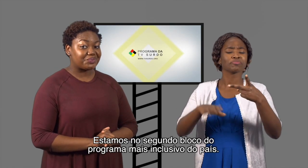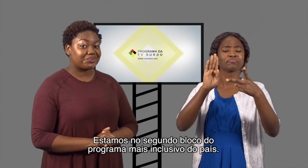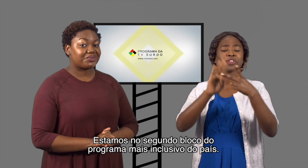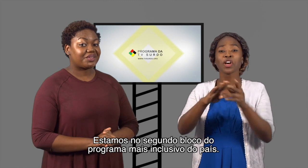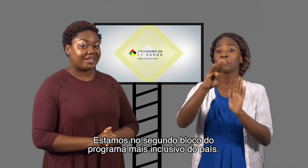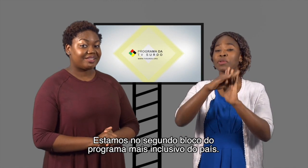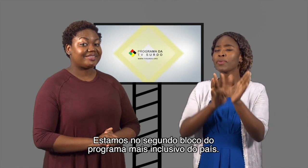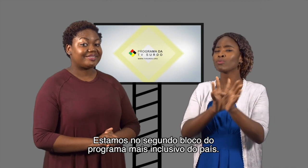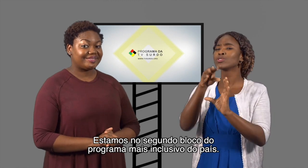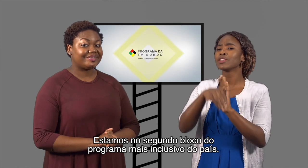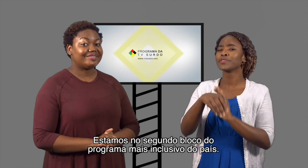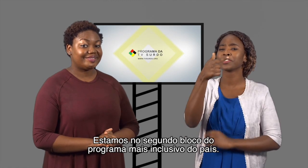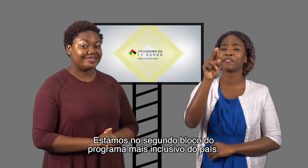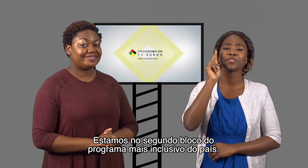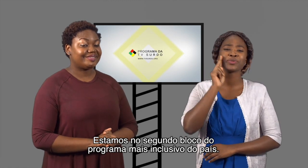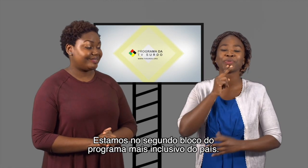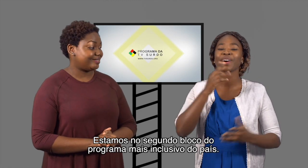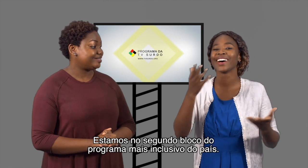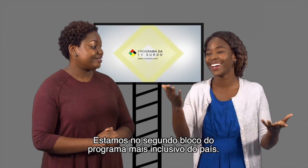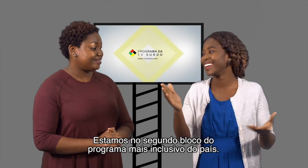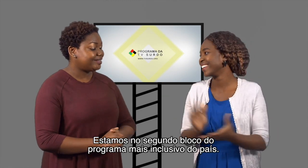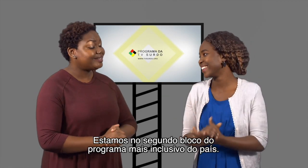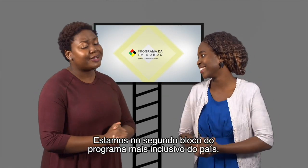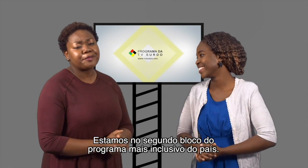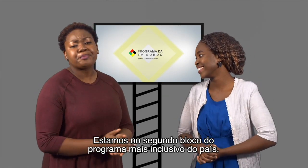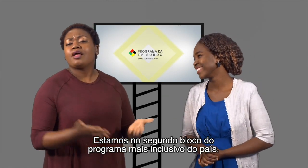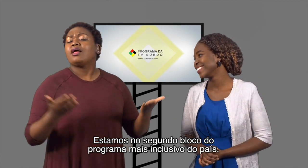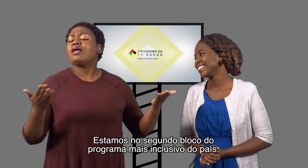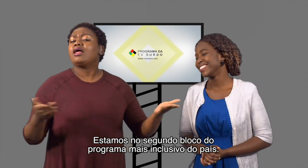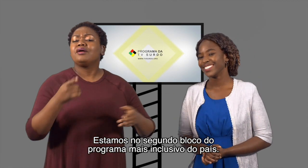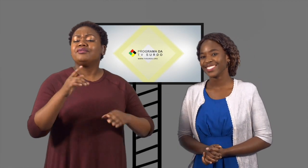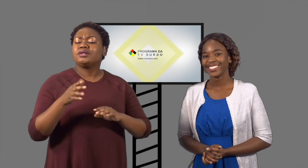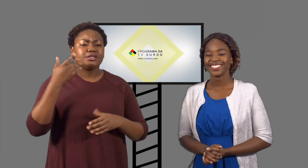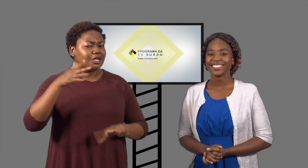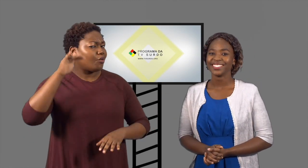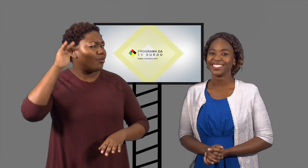Estamos no segundo bloco do programa Mais Inclusivo do País.